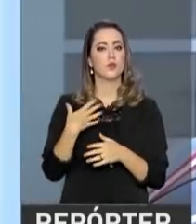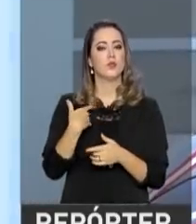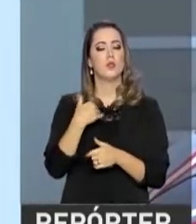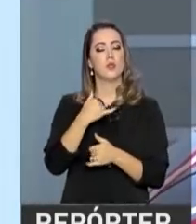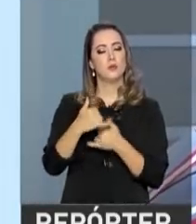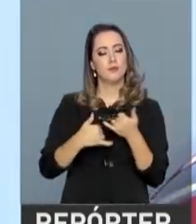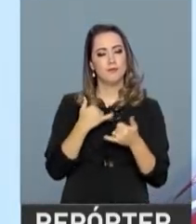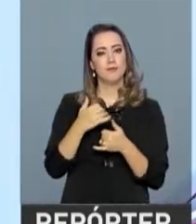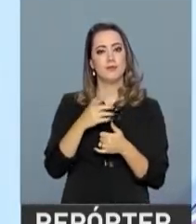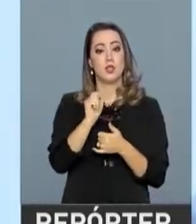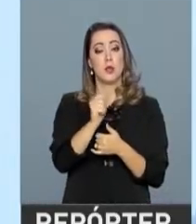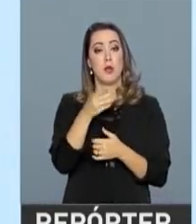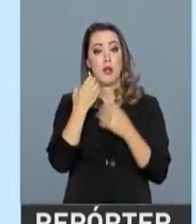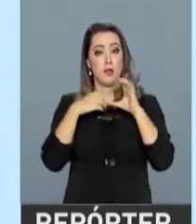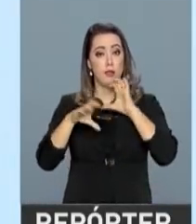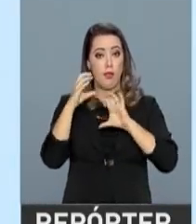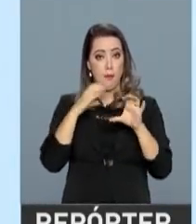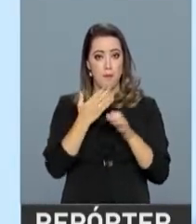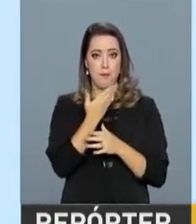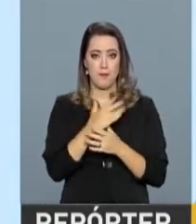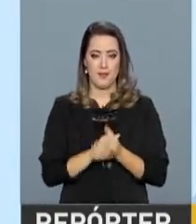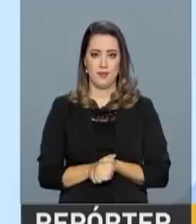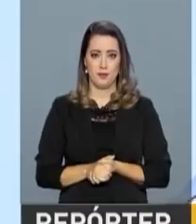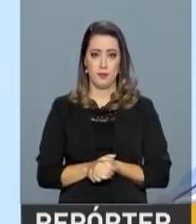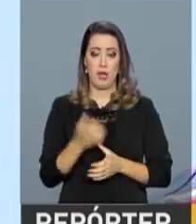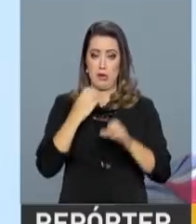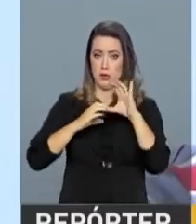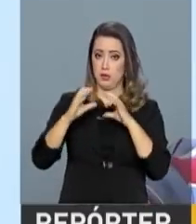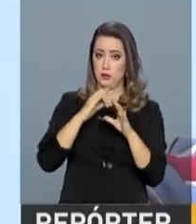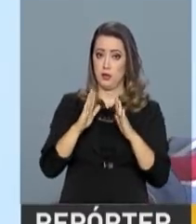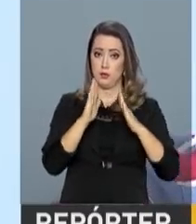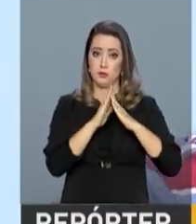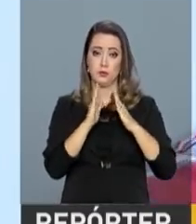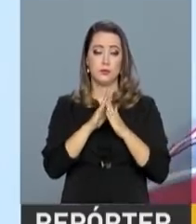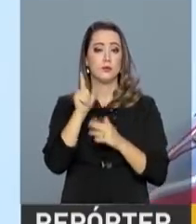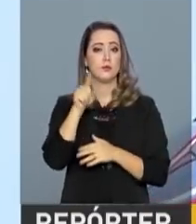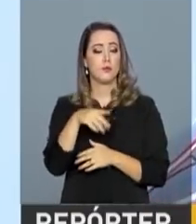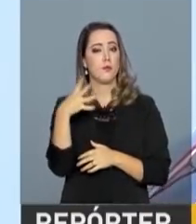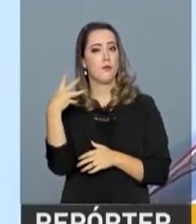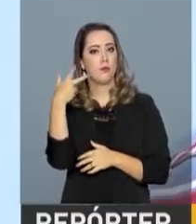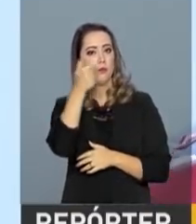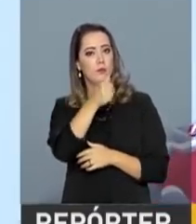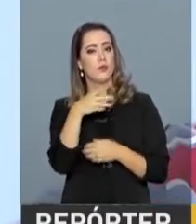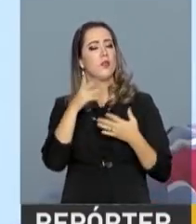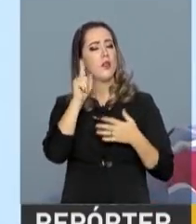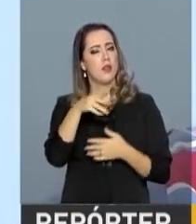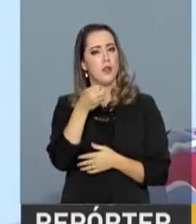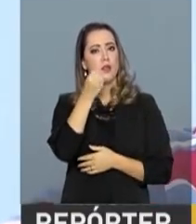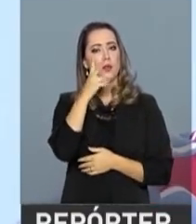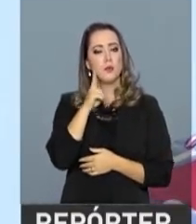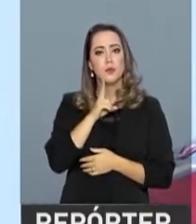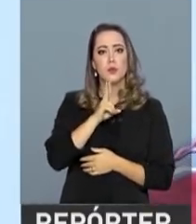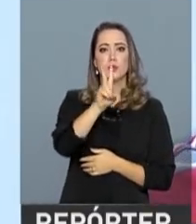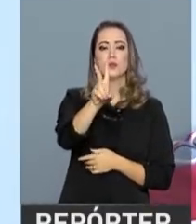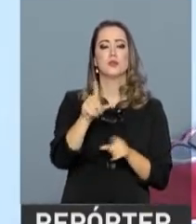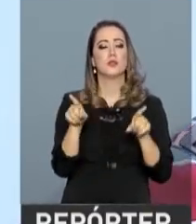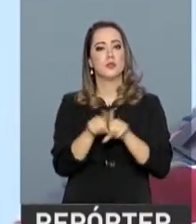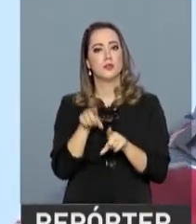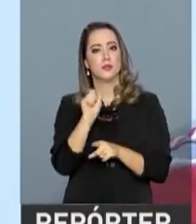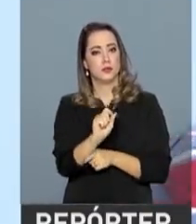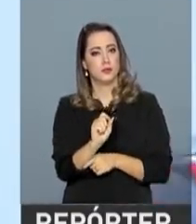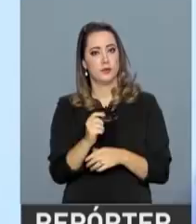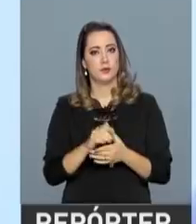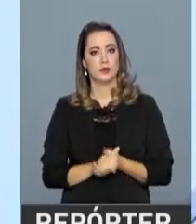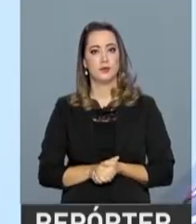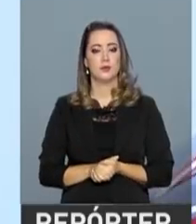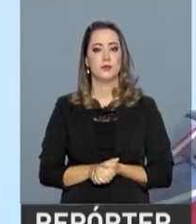fazer música minha cão vetou monito que dá gosto gente vê